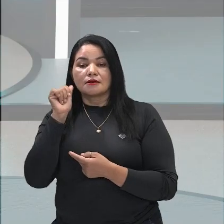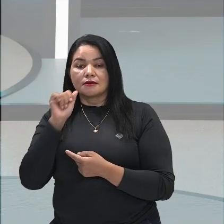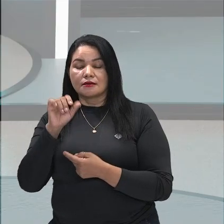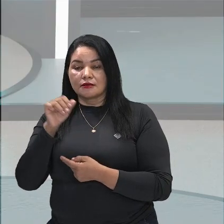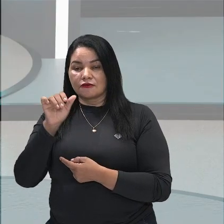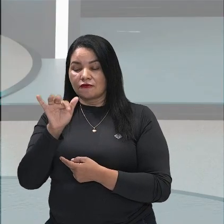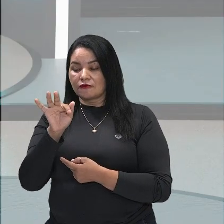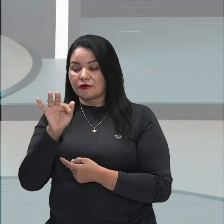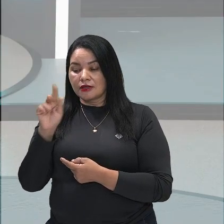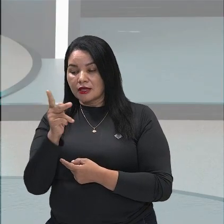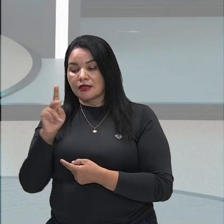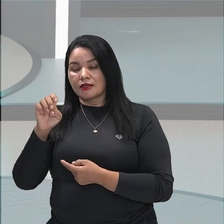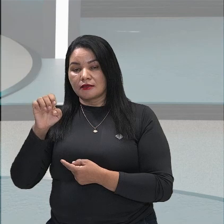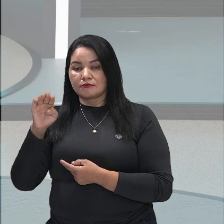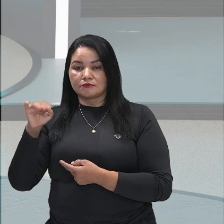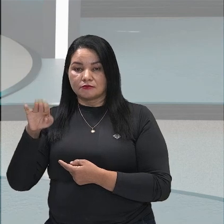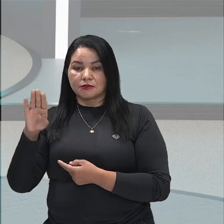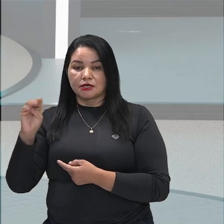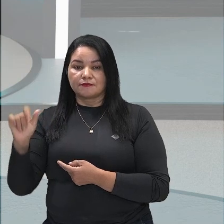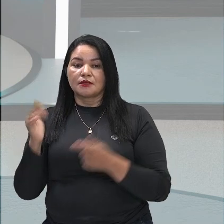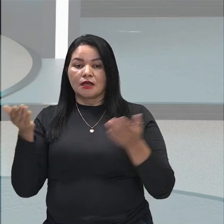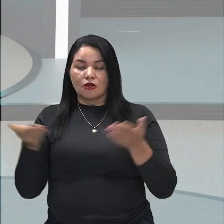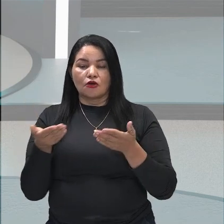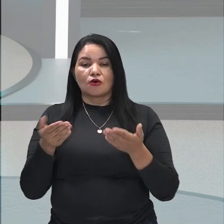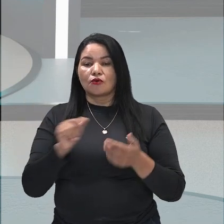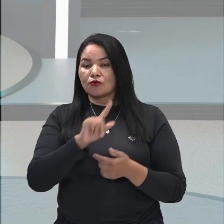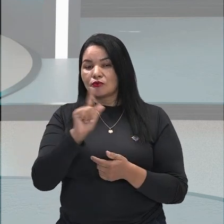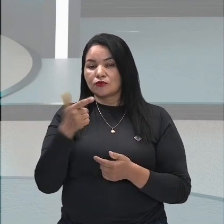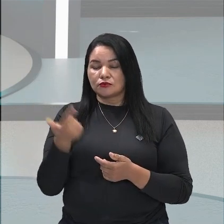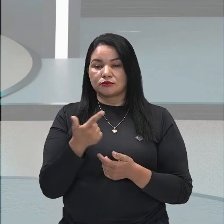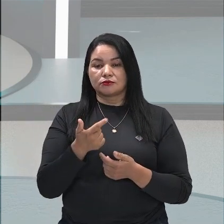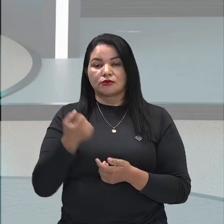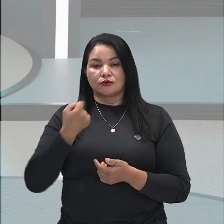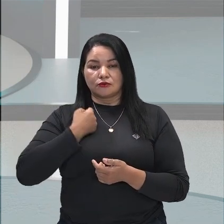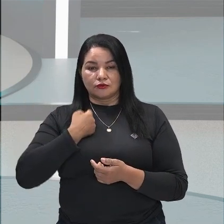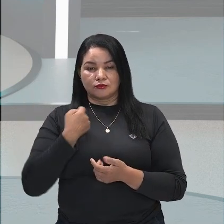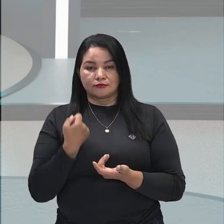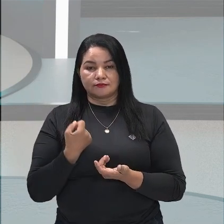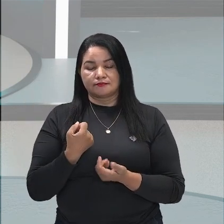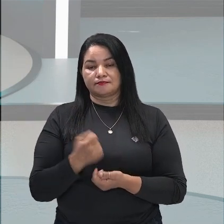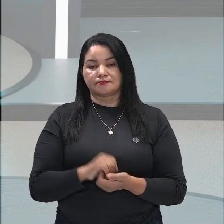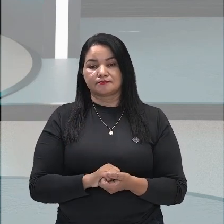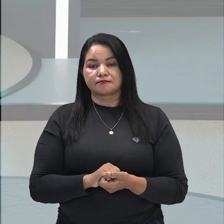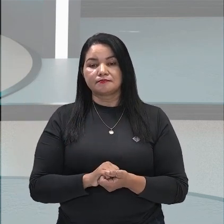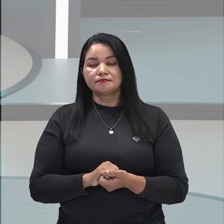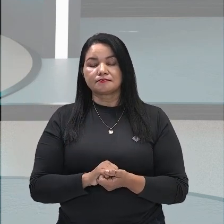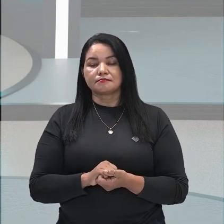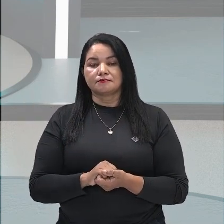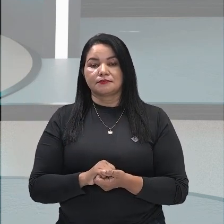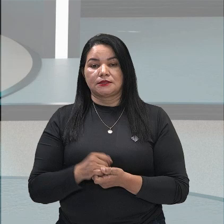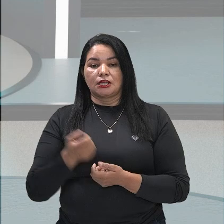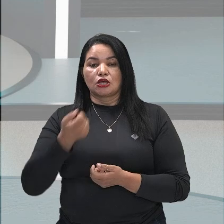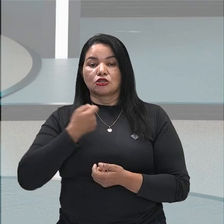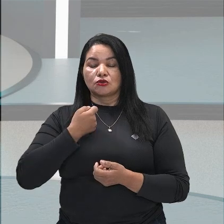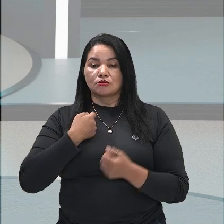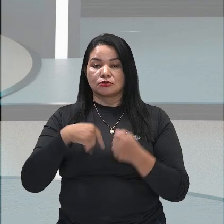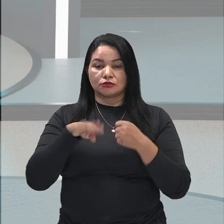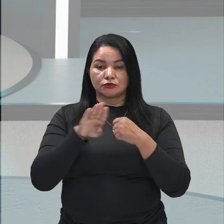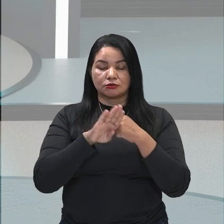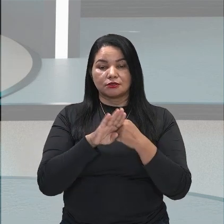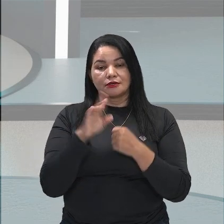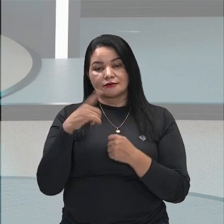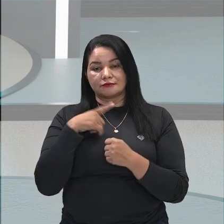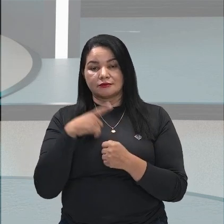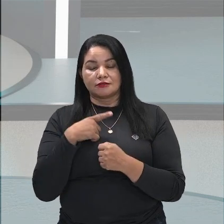gêneros, chegamos a los números. Números de los substantivos. Apesar de ter os números